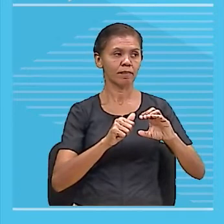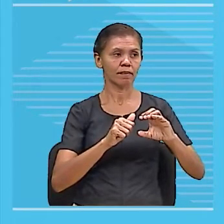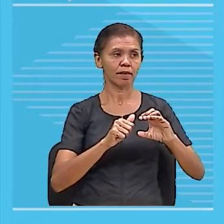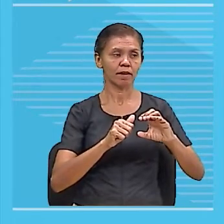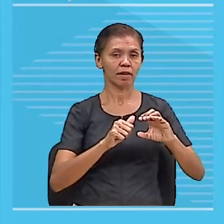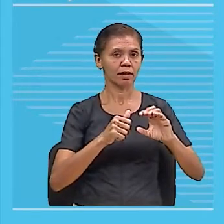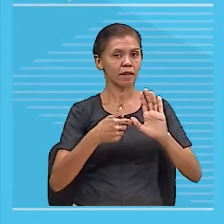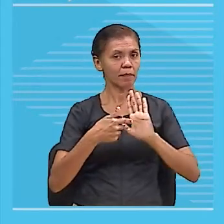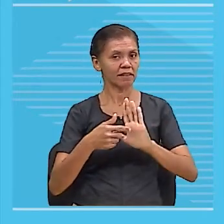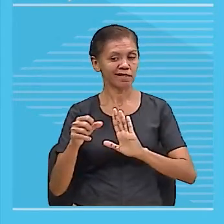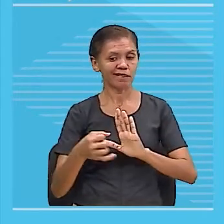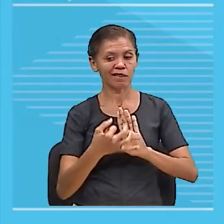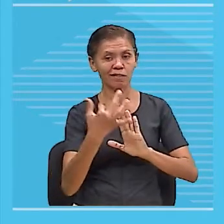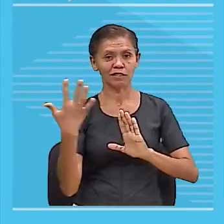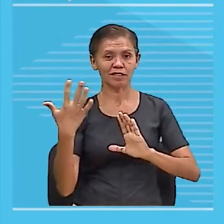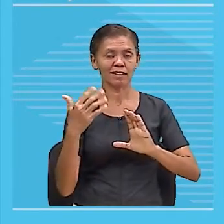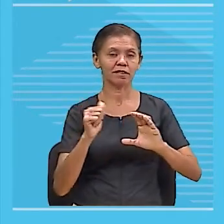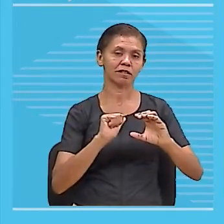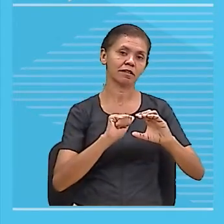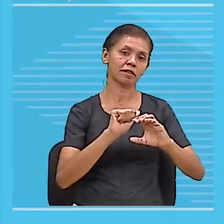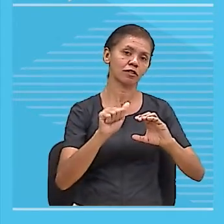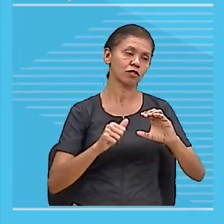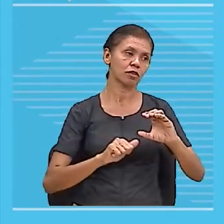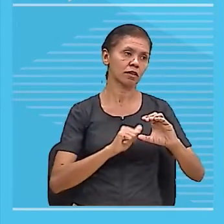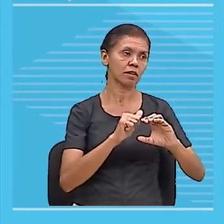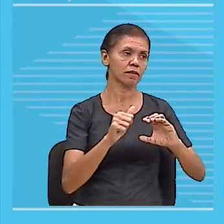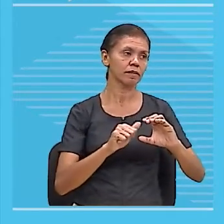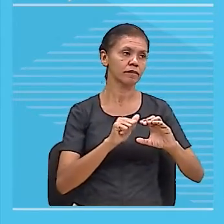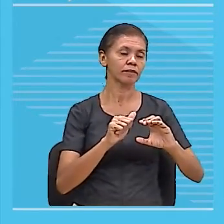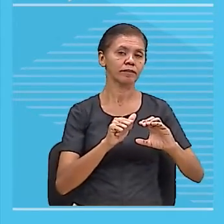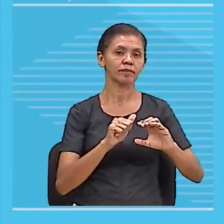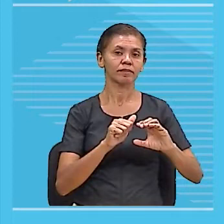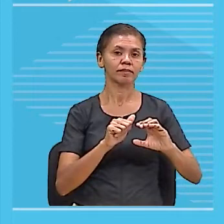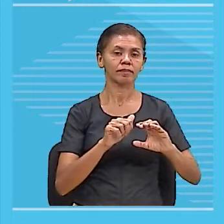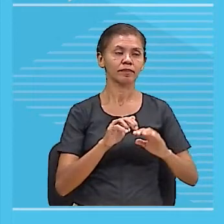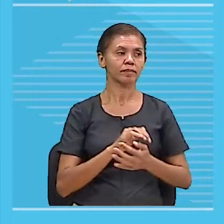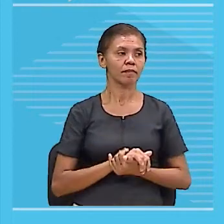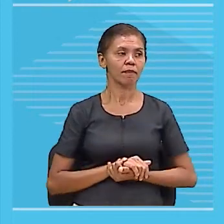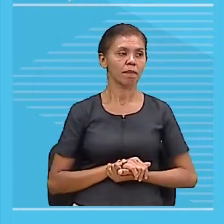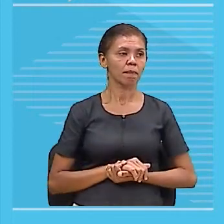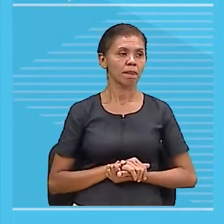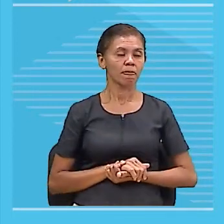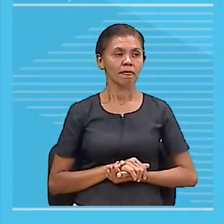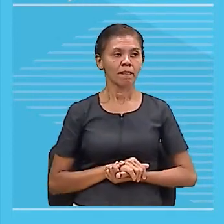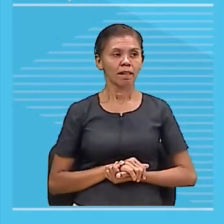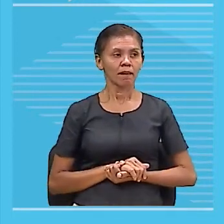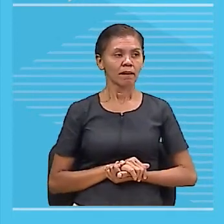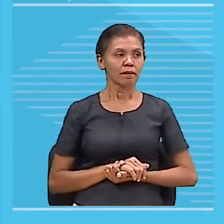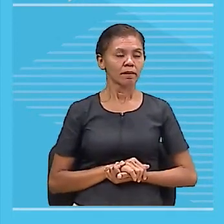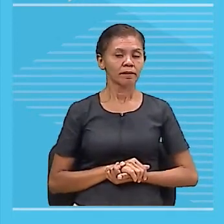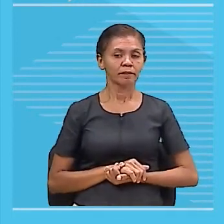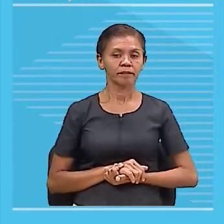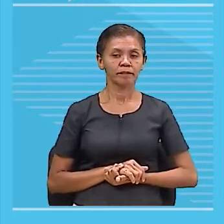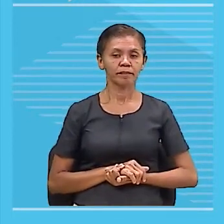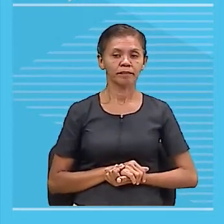a quantidade de carga. Então já vai anotando os dados fornecidos